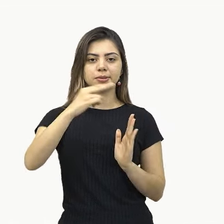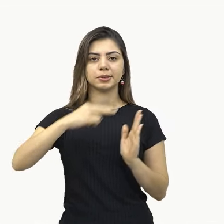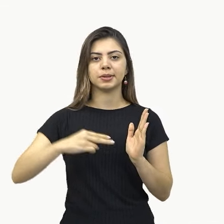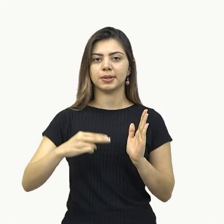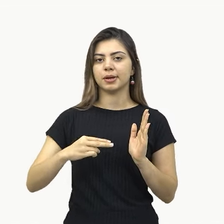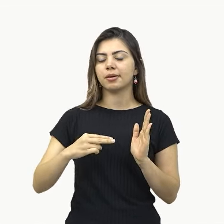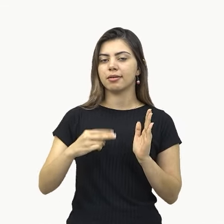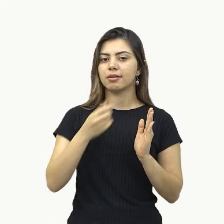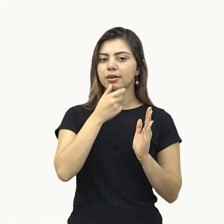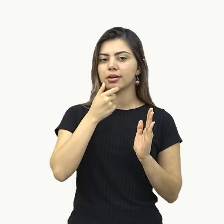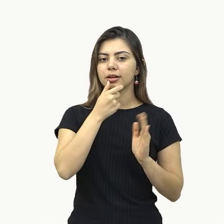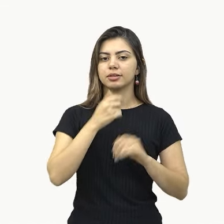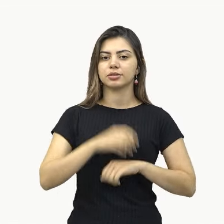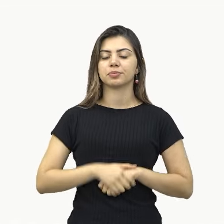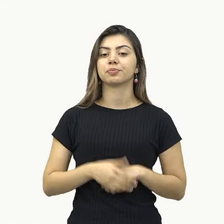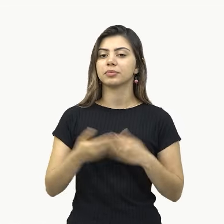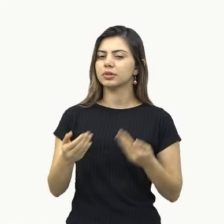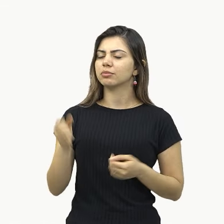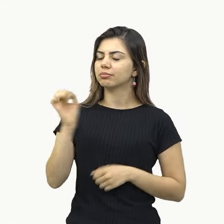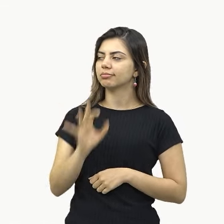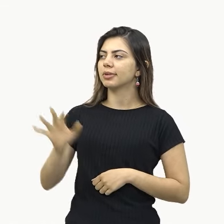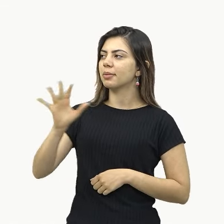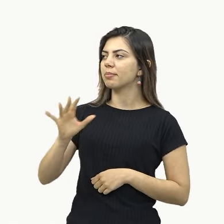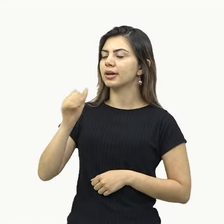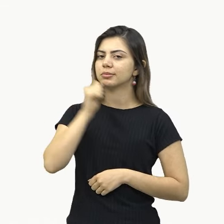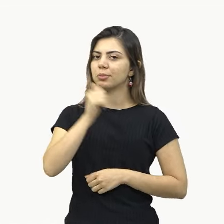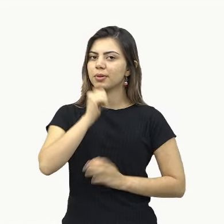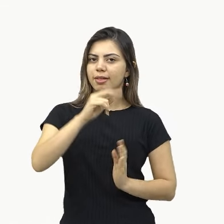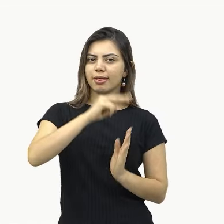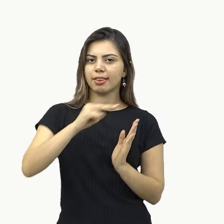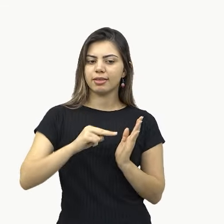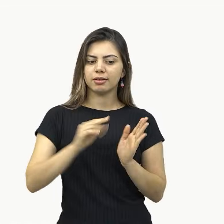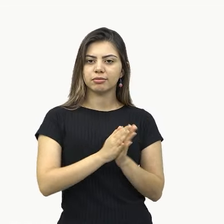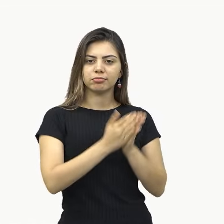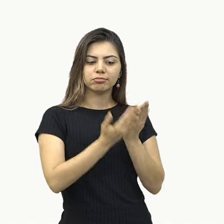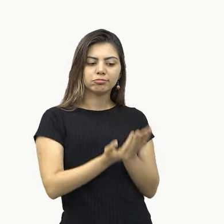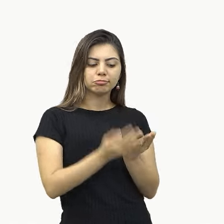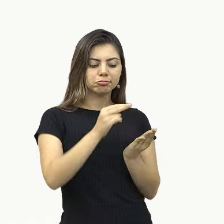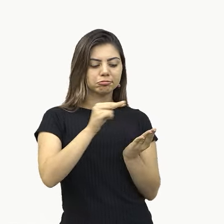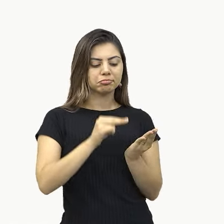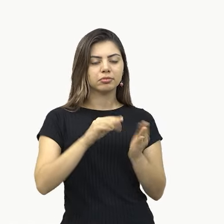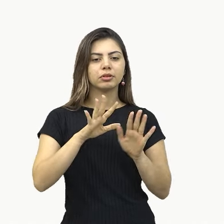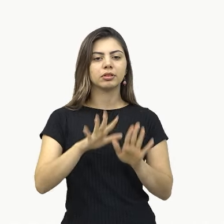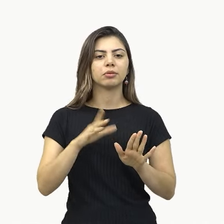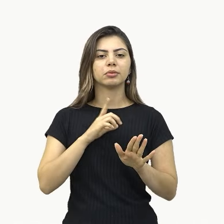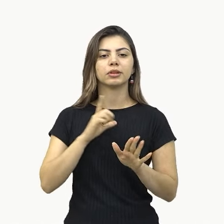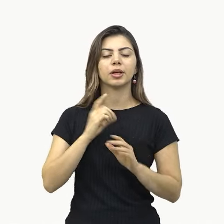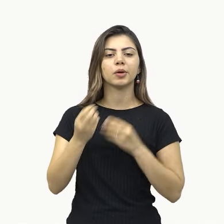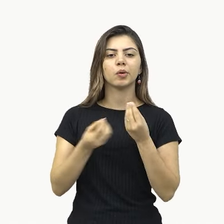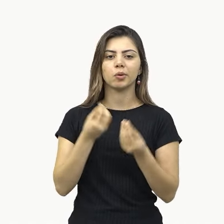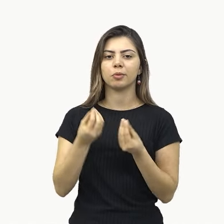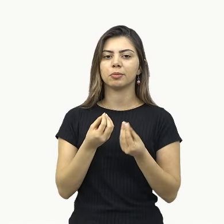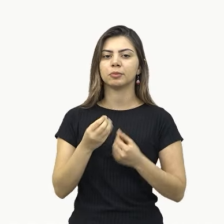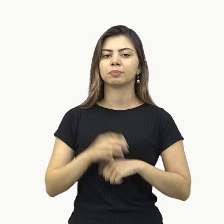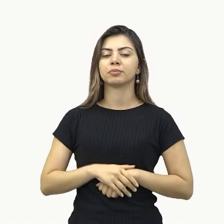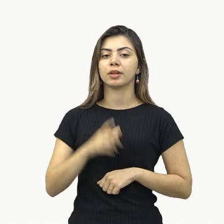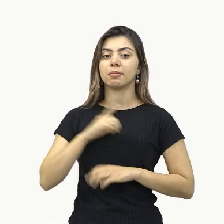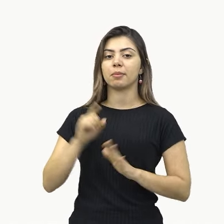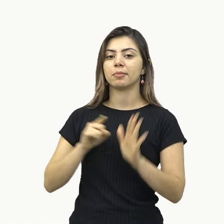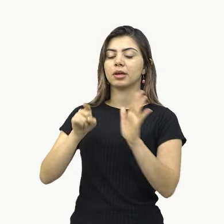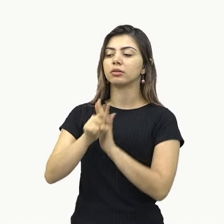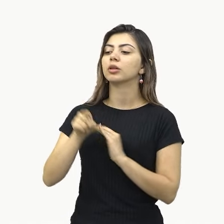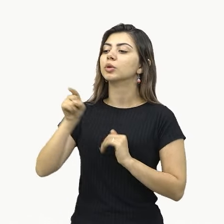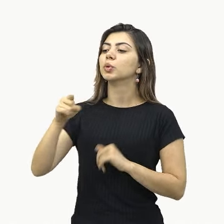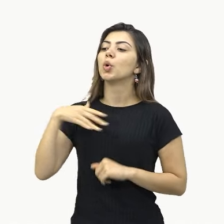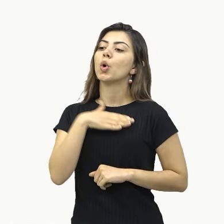hobby? Então, você tem aqui a imagem, não é? De uma garota lendo. E ela responde, qual é o seu hobby favorito? It's reading,